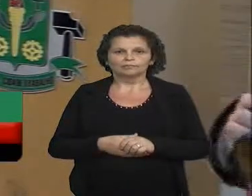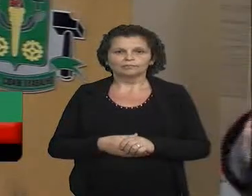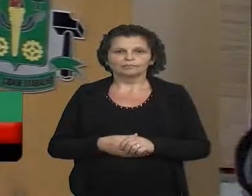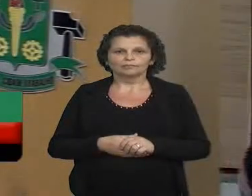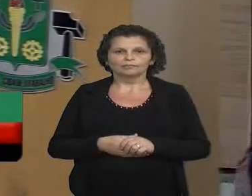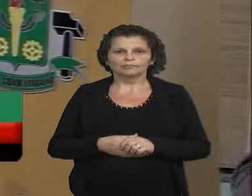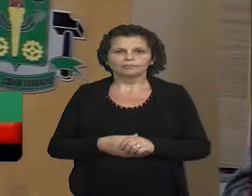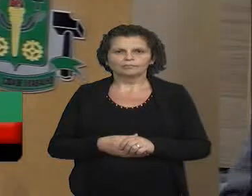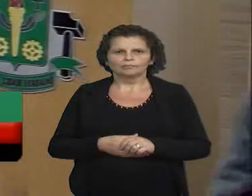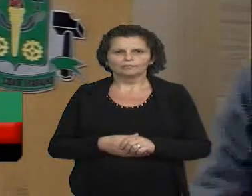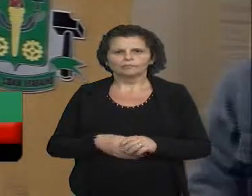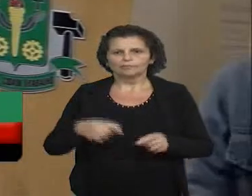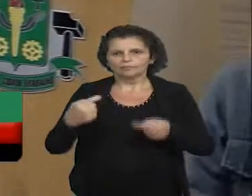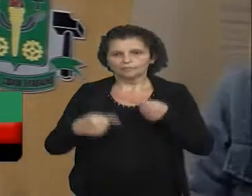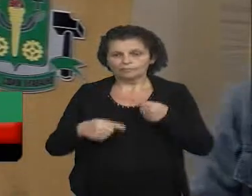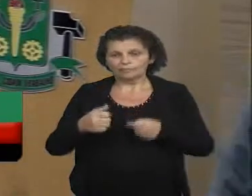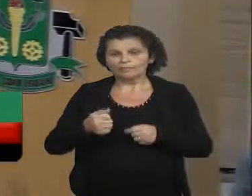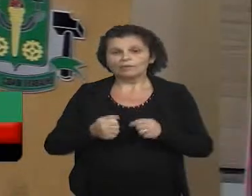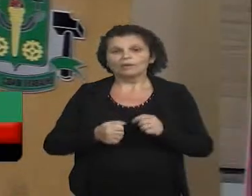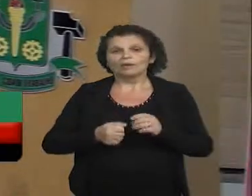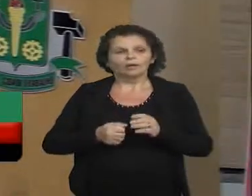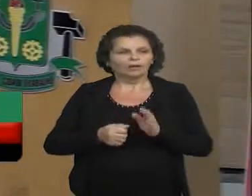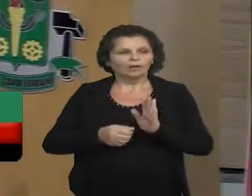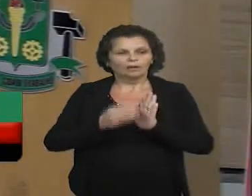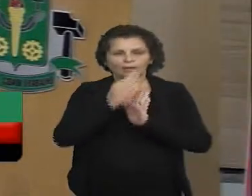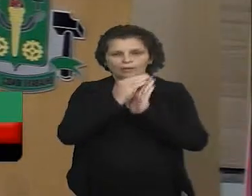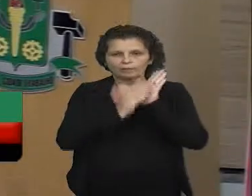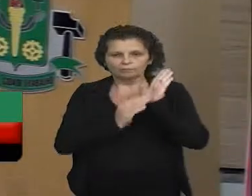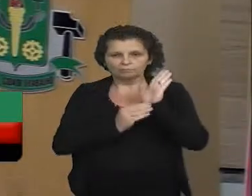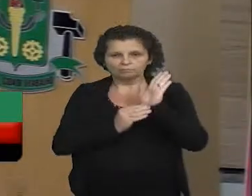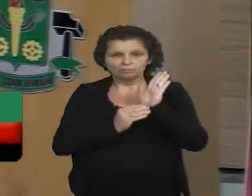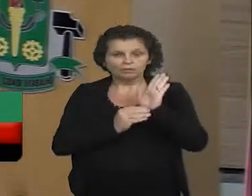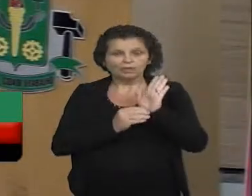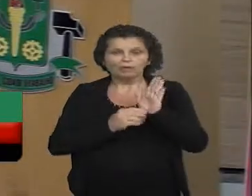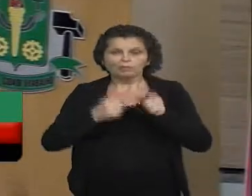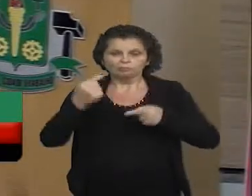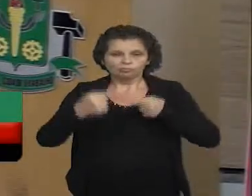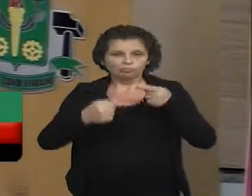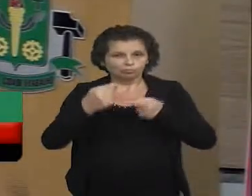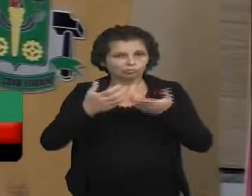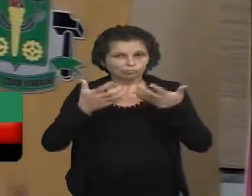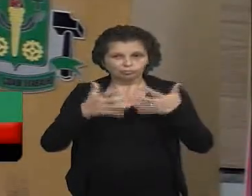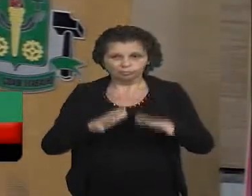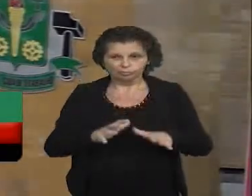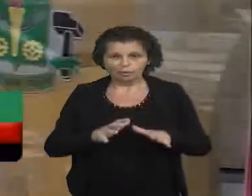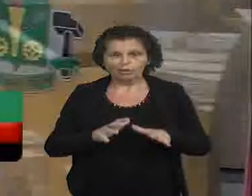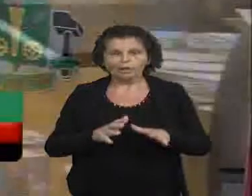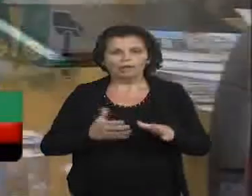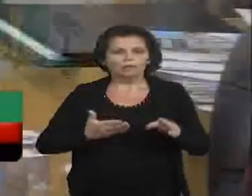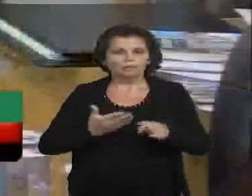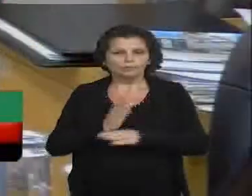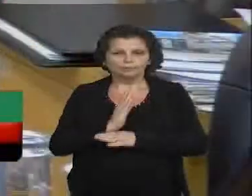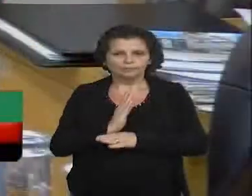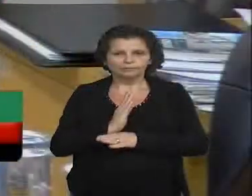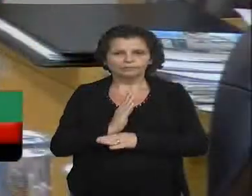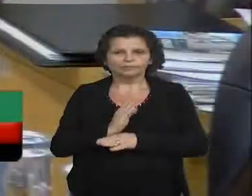Está em discussão a ata da sessão anterior. Não havendo quem queira discutir, está